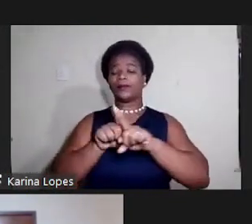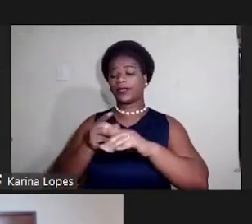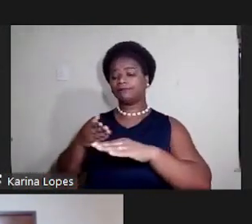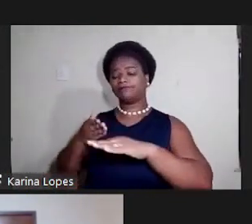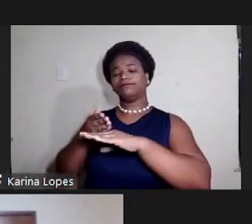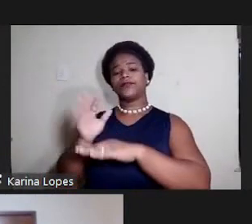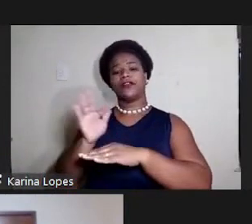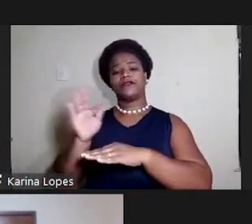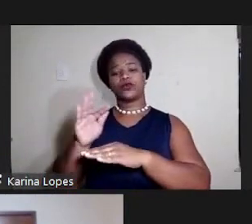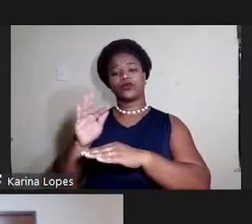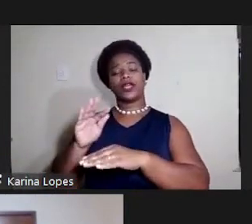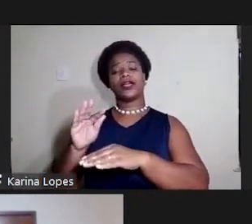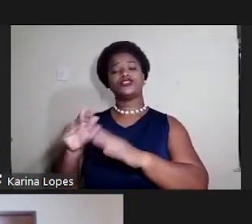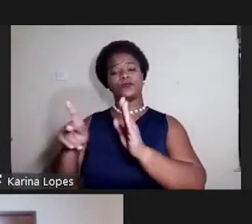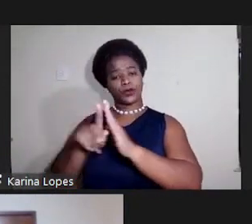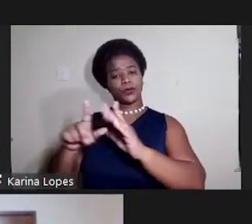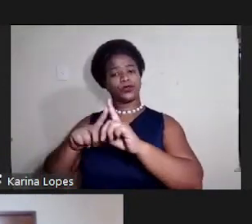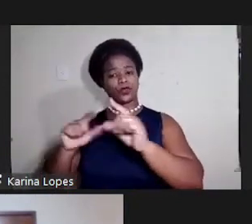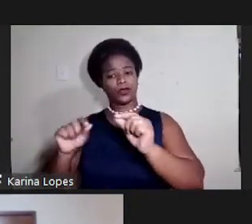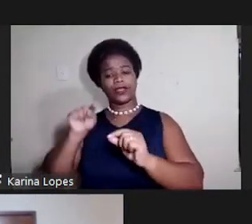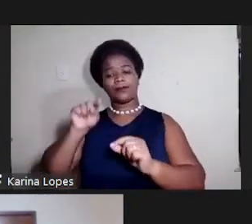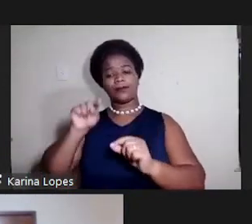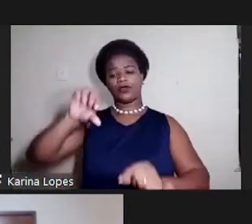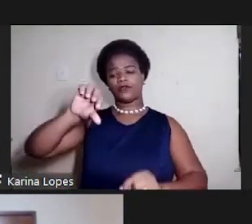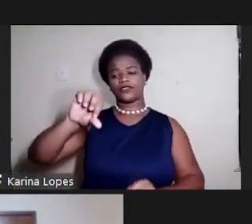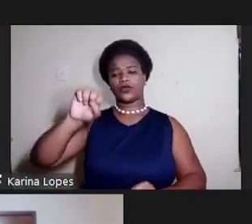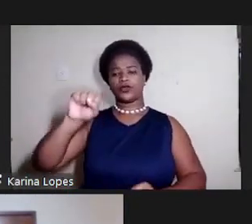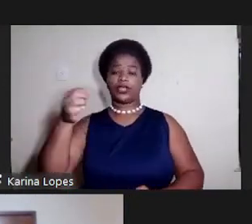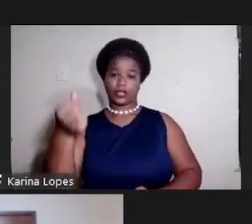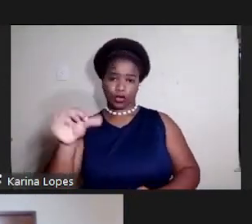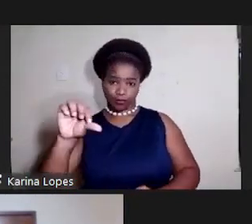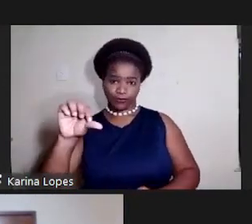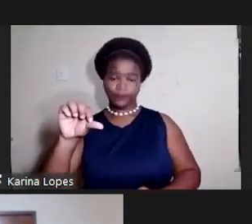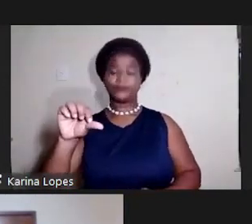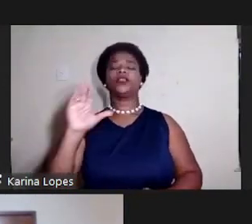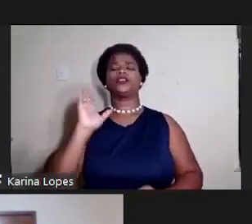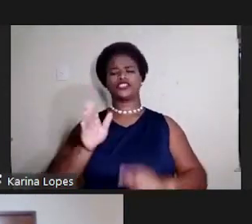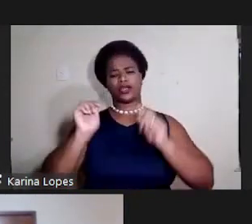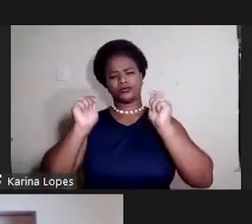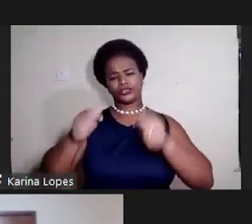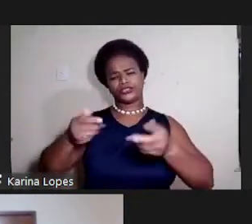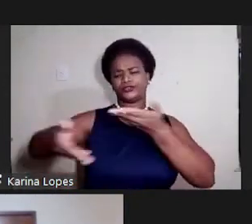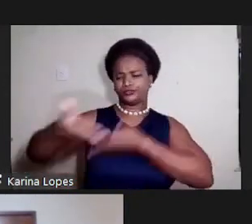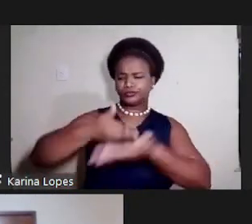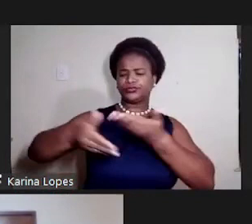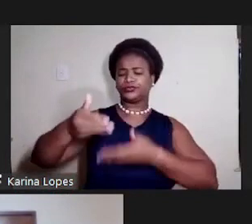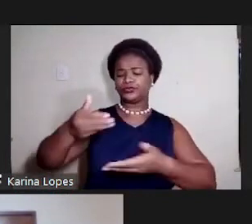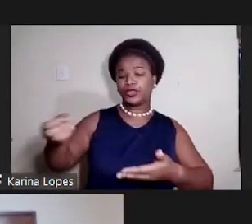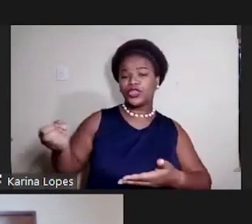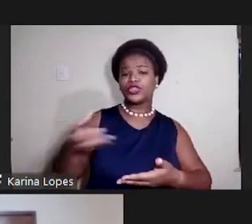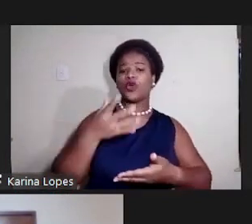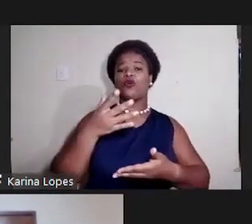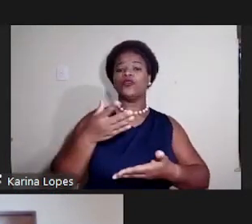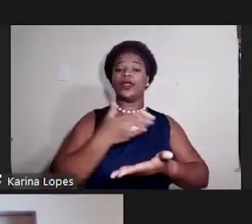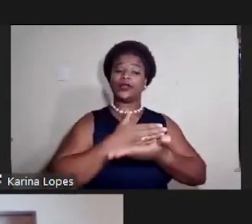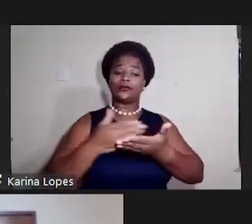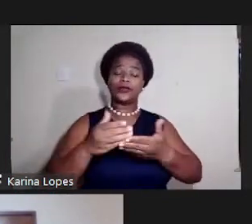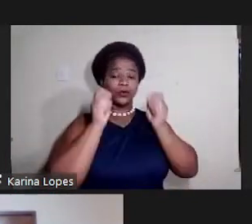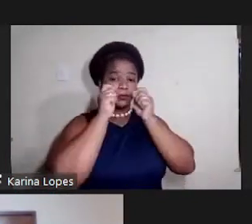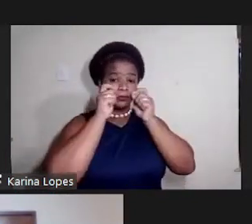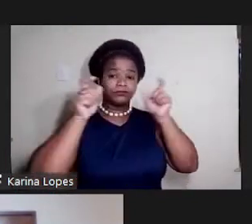em 1989, propiciaram um novo convívio entre os pares e despertaram o interesse de Lucas pela